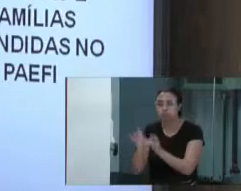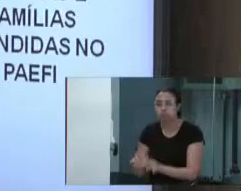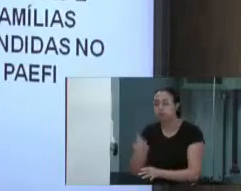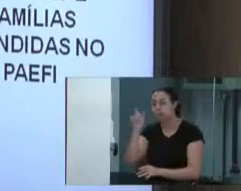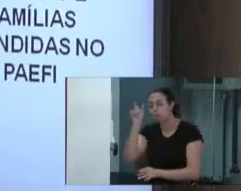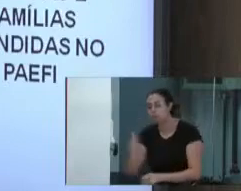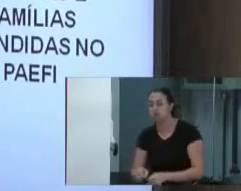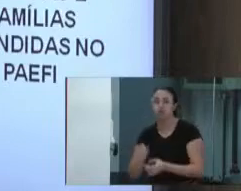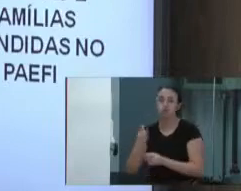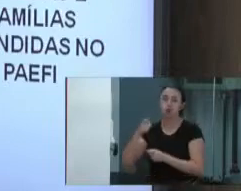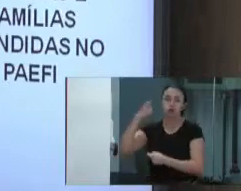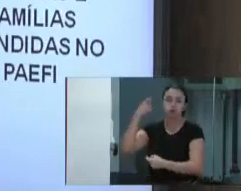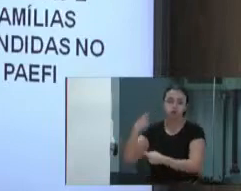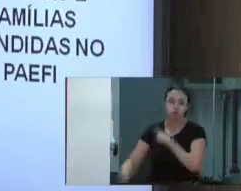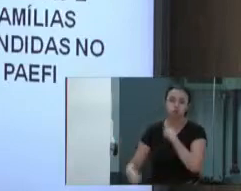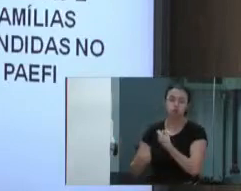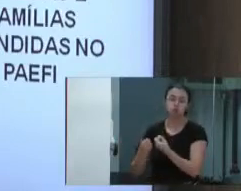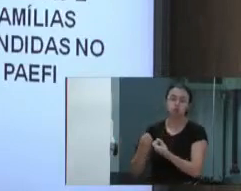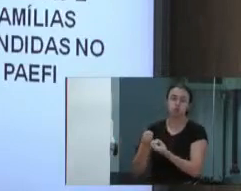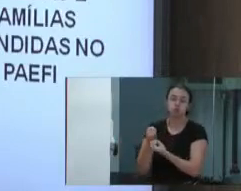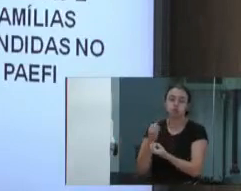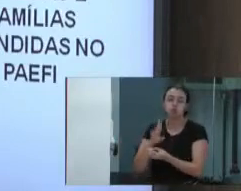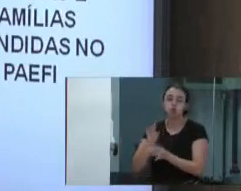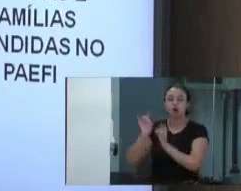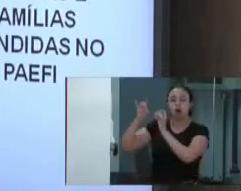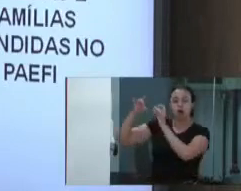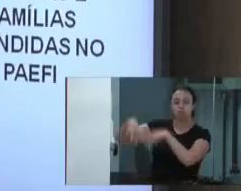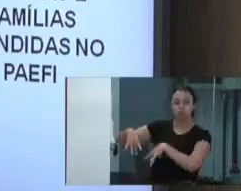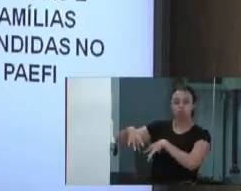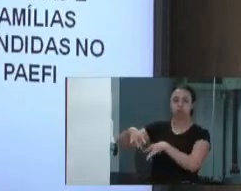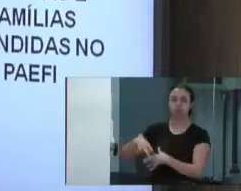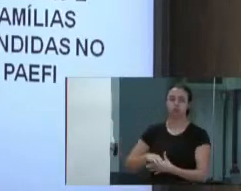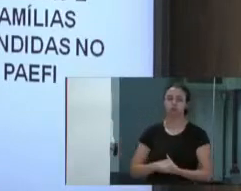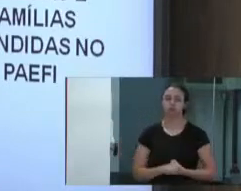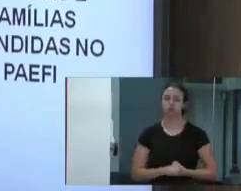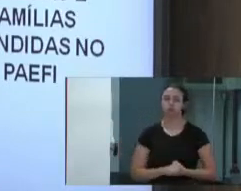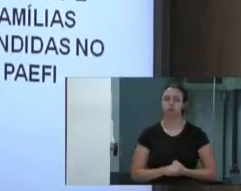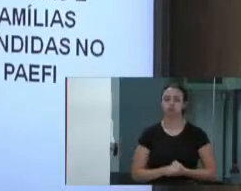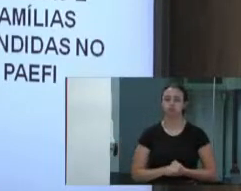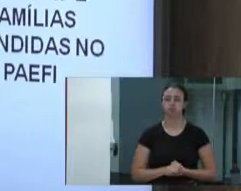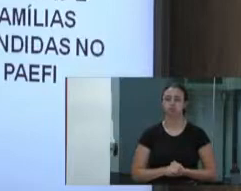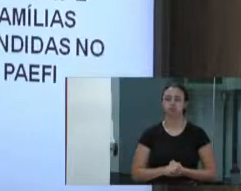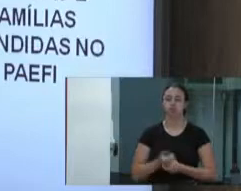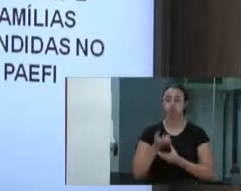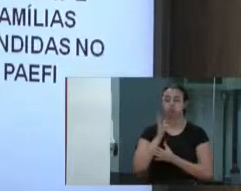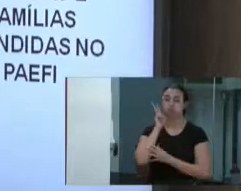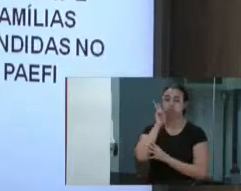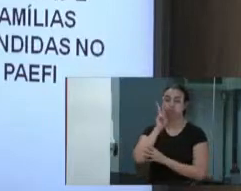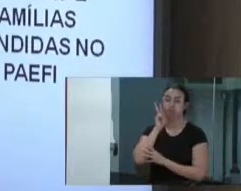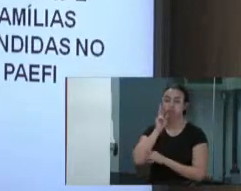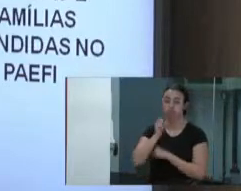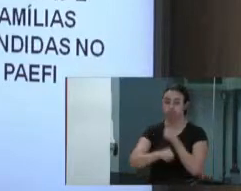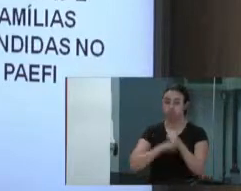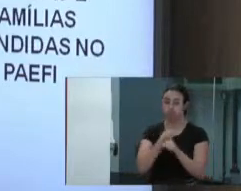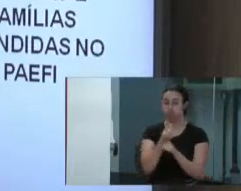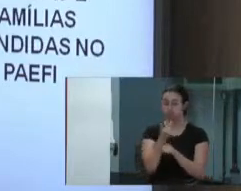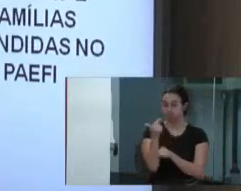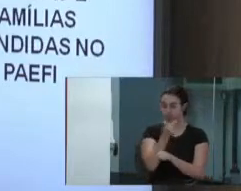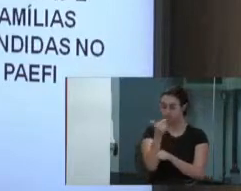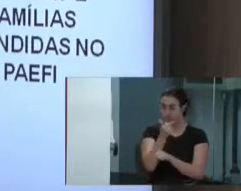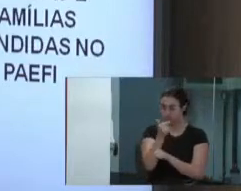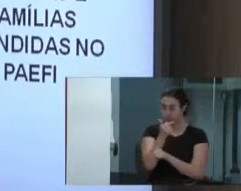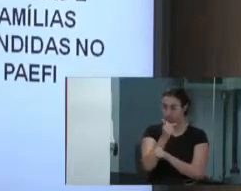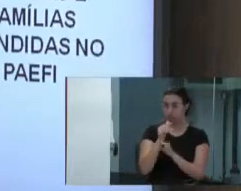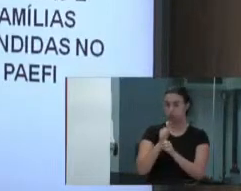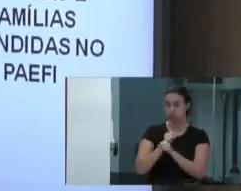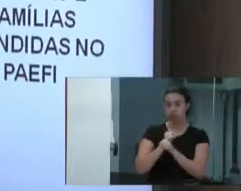abuso sexual, violência, negligência, abandono. Queria destacar aí que em 2022, né, durante todo o